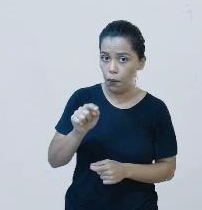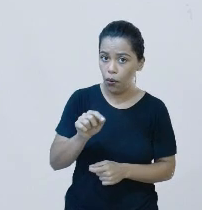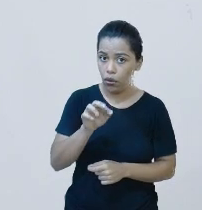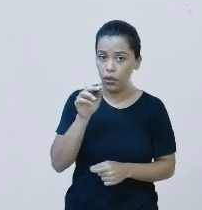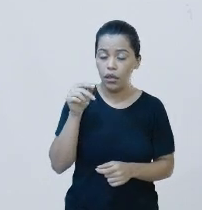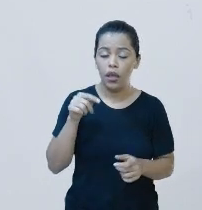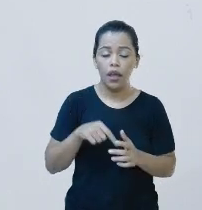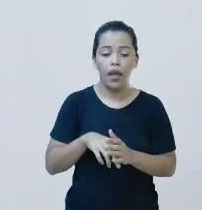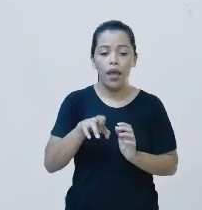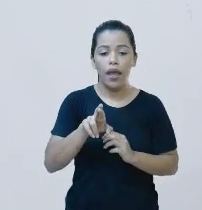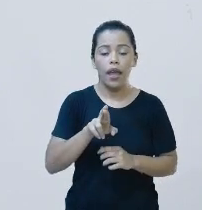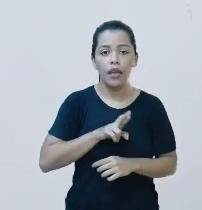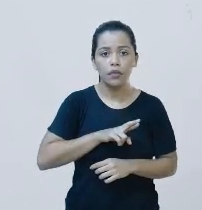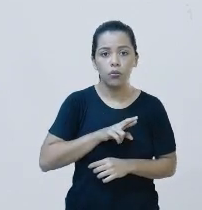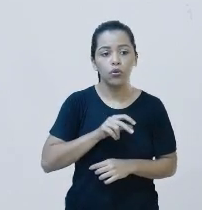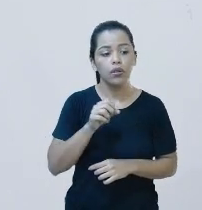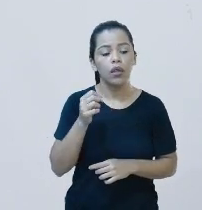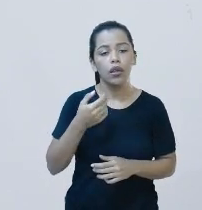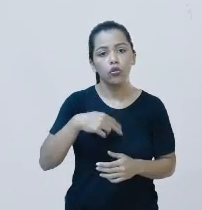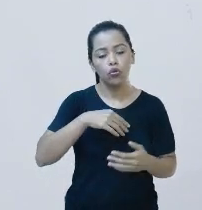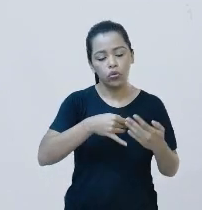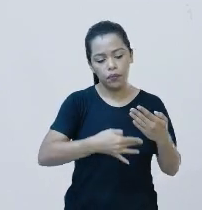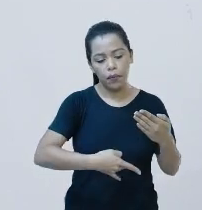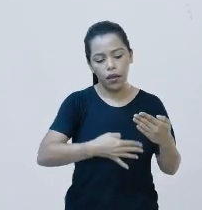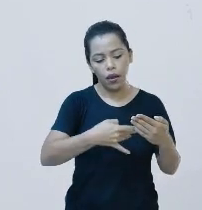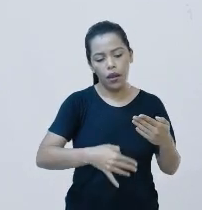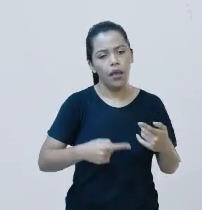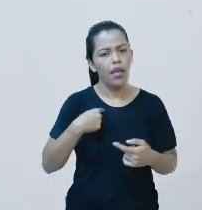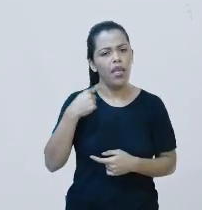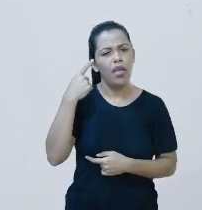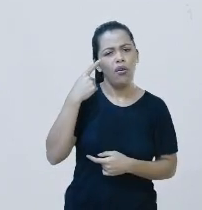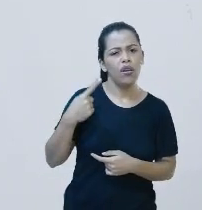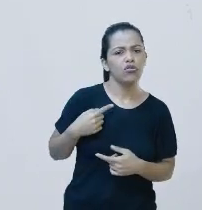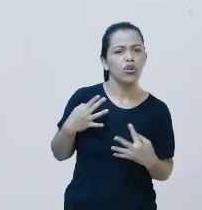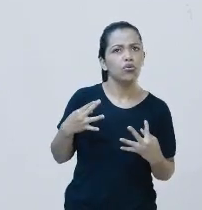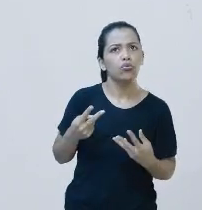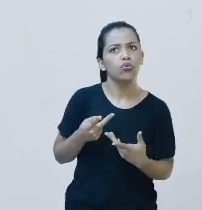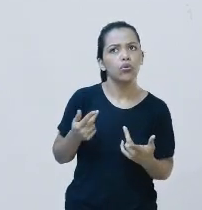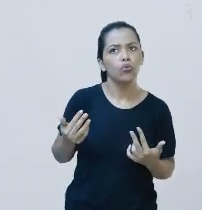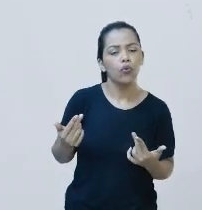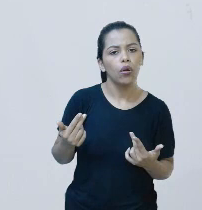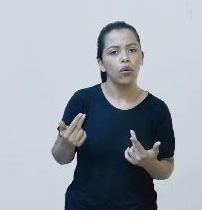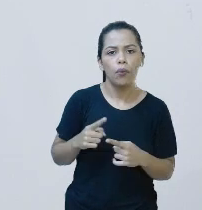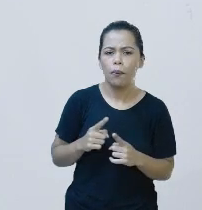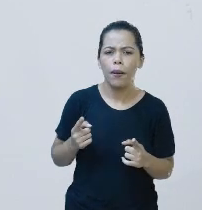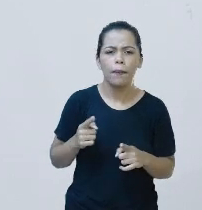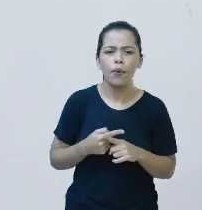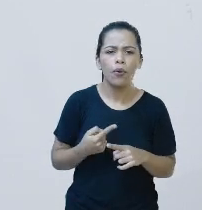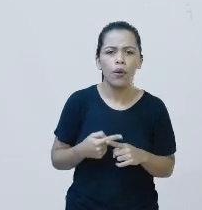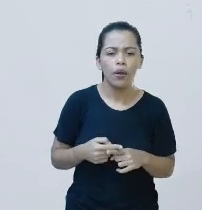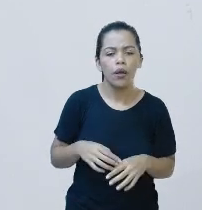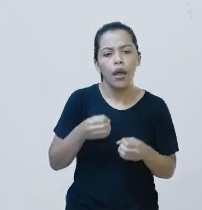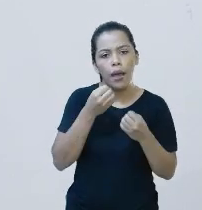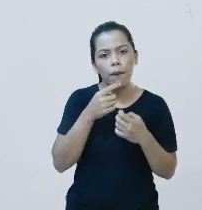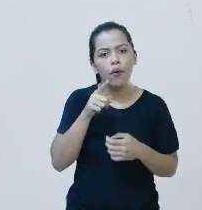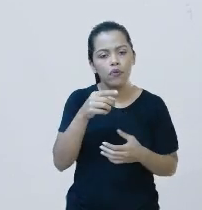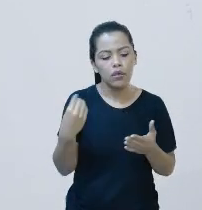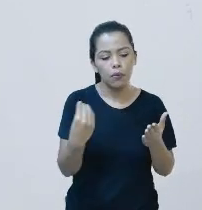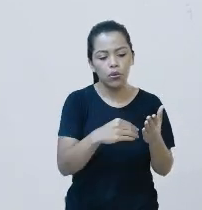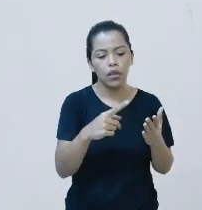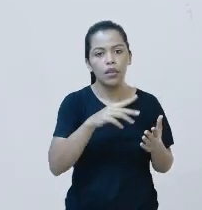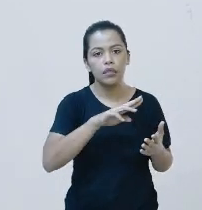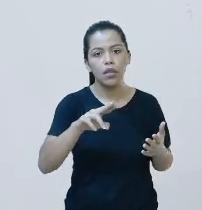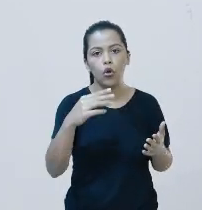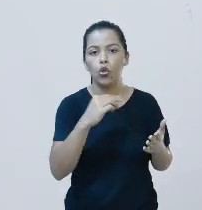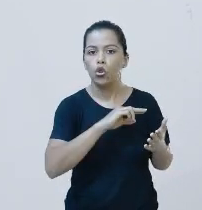responder lá no nosso chat. Você acha, professora, eu achei que é tudo igual. Não, professora, não é. Mas por quê? Aí é bom você colocar seu nome, o nome da